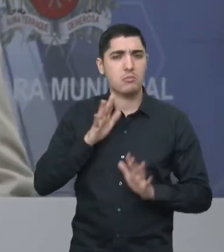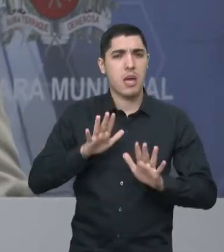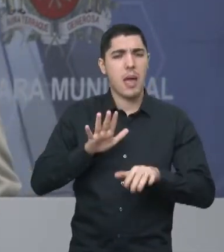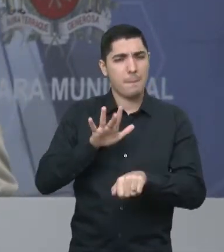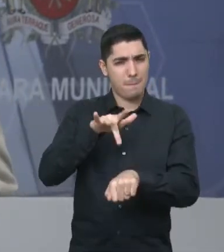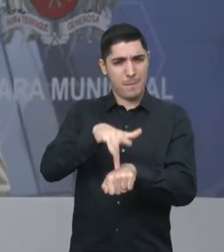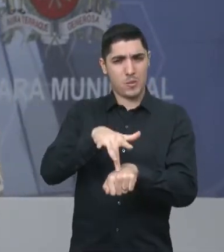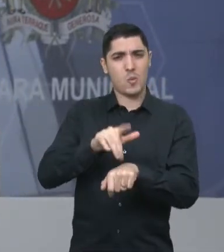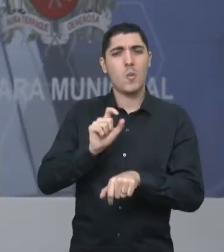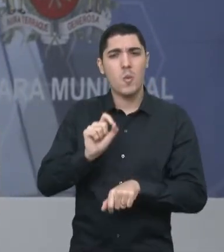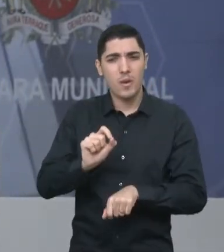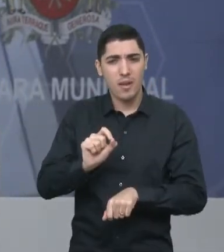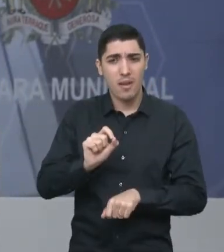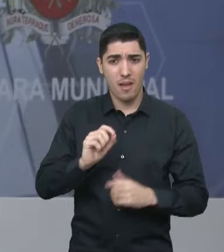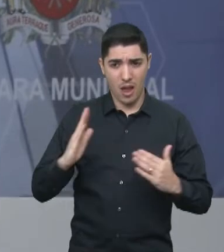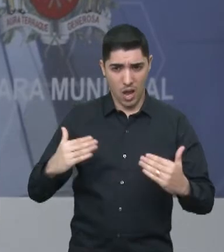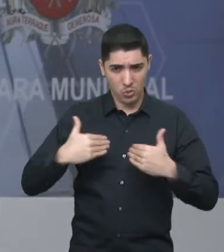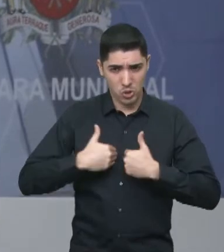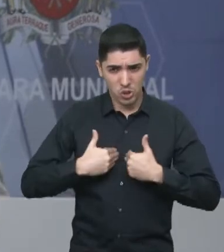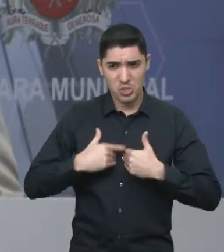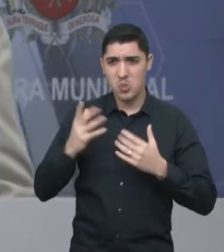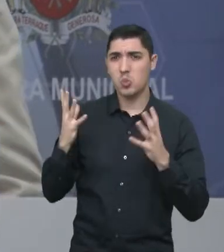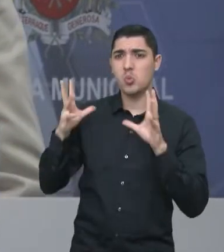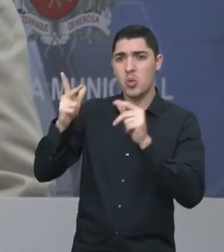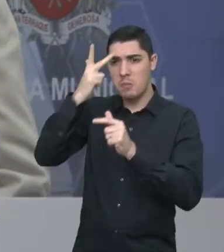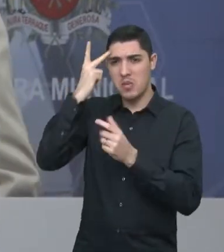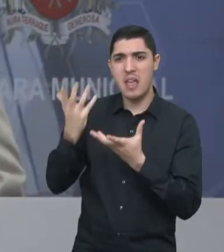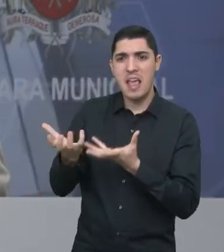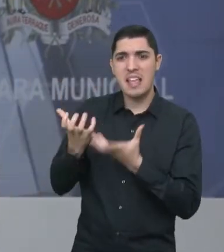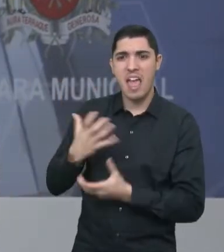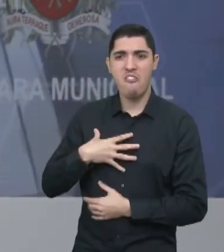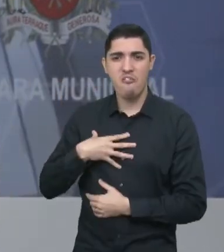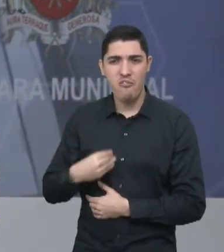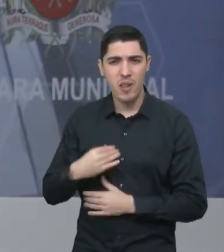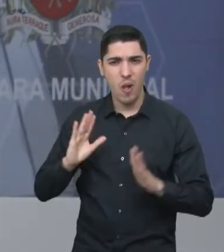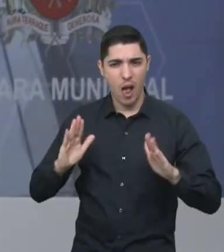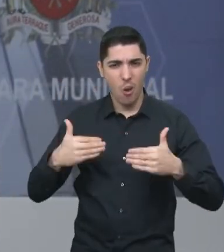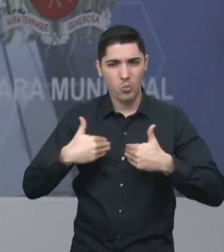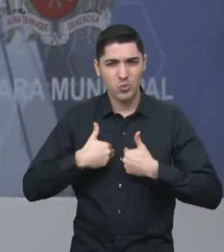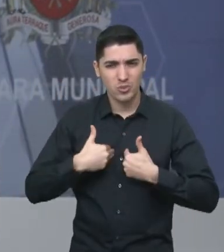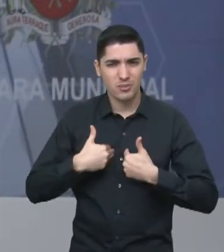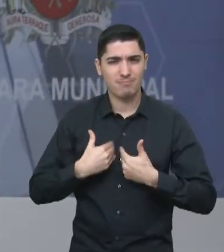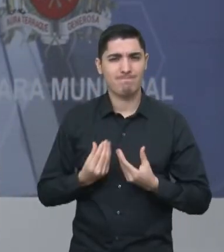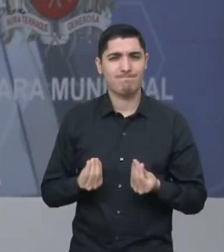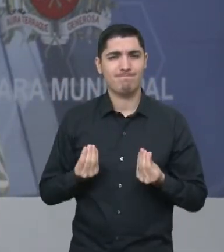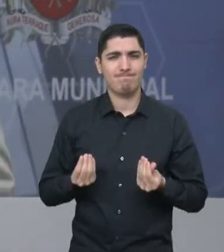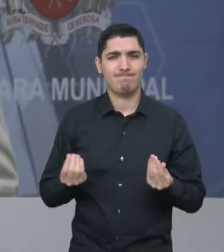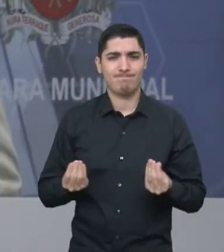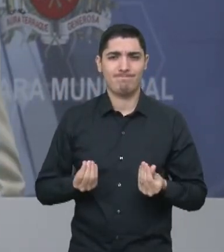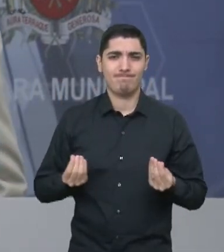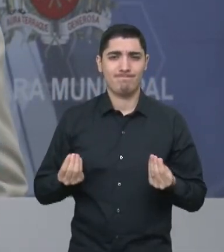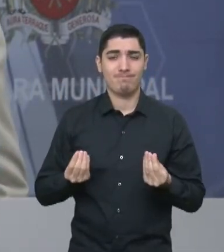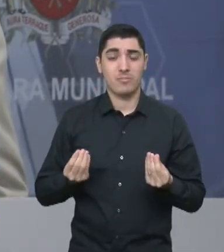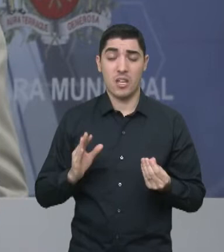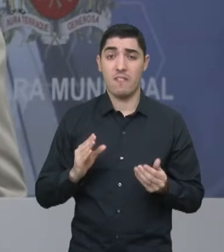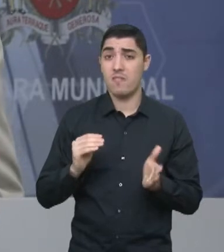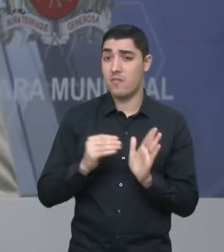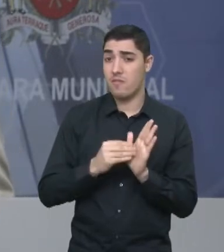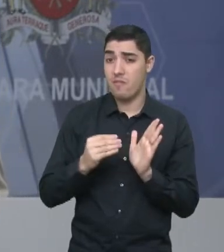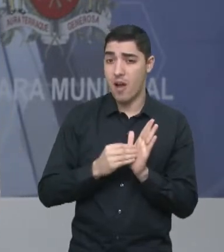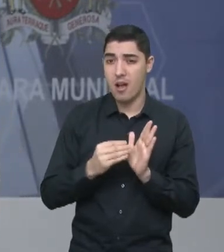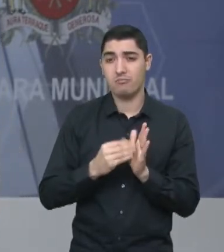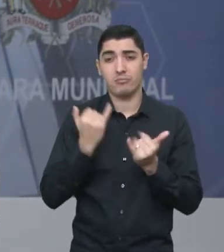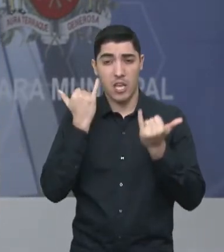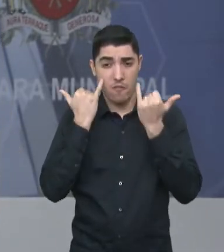falar que o autismo é uma tendência e que todo mundo quer ter um filho autista. Faltou informação, né?